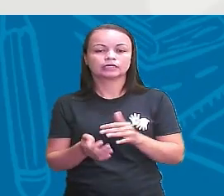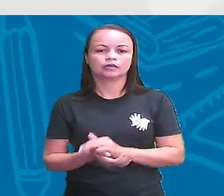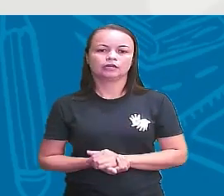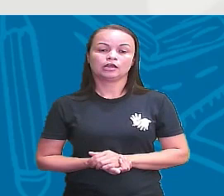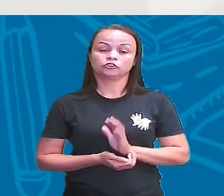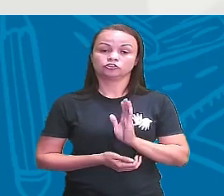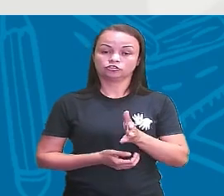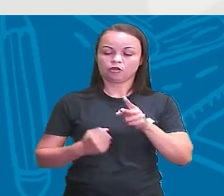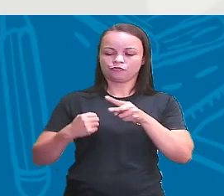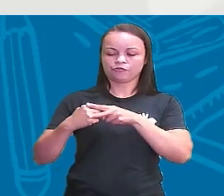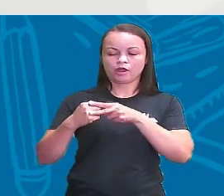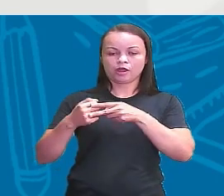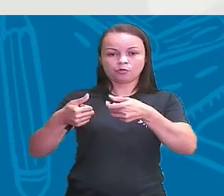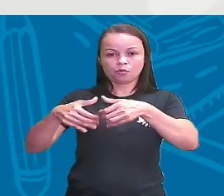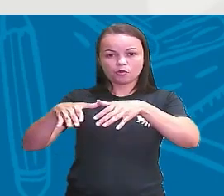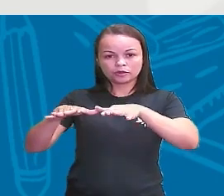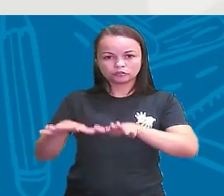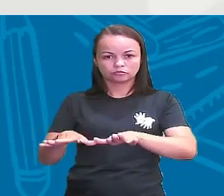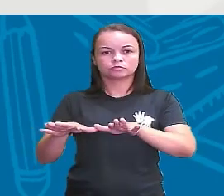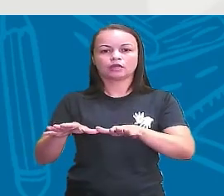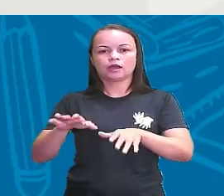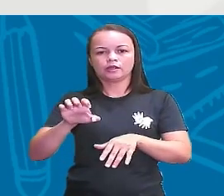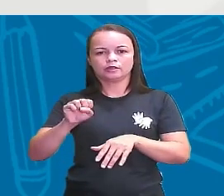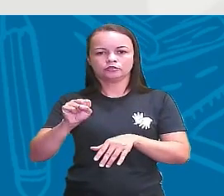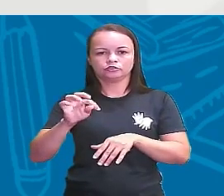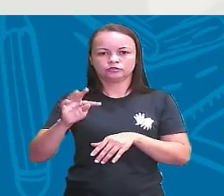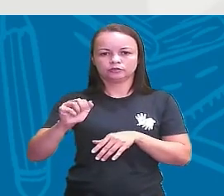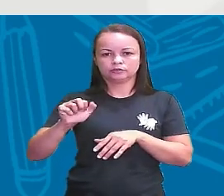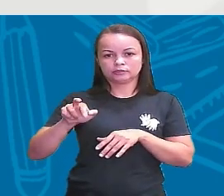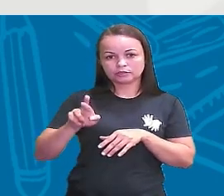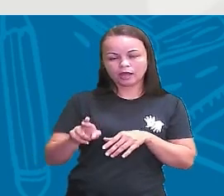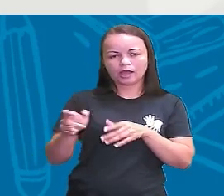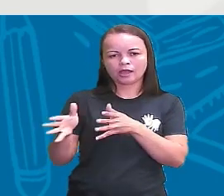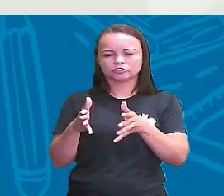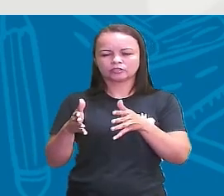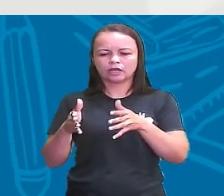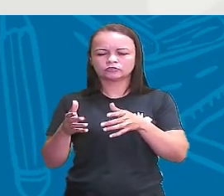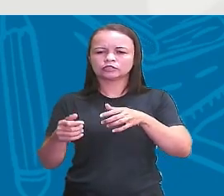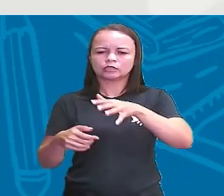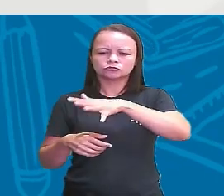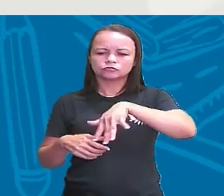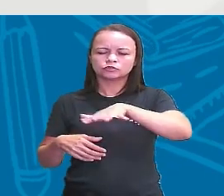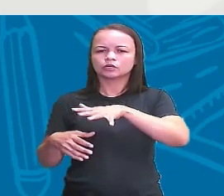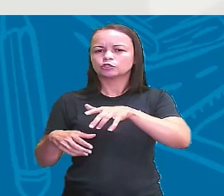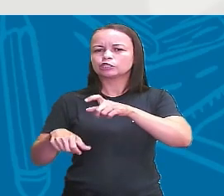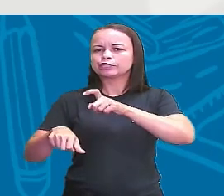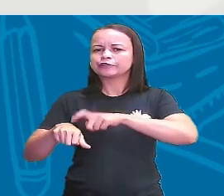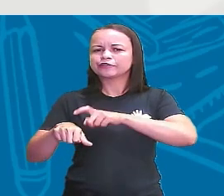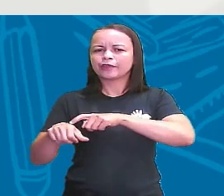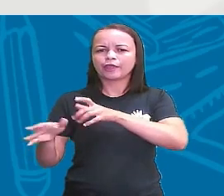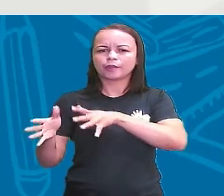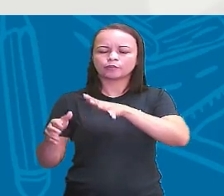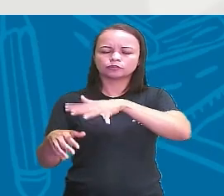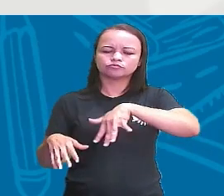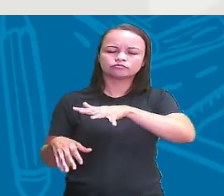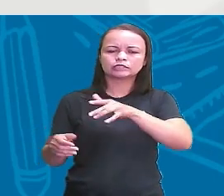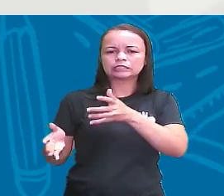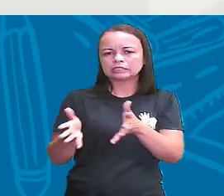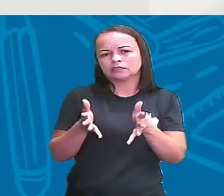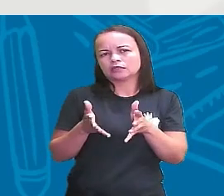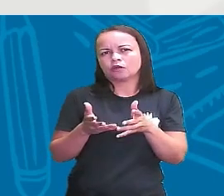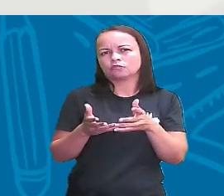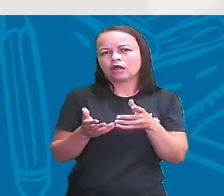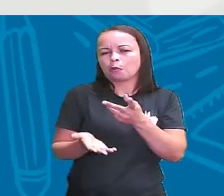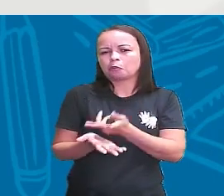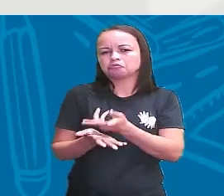estar, ele está localizado no espaço e tempo circunstancial, vamos dizer assim. Né? Ele acontece